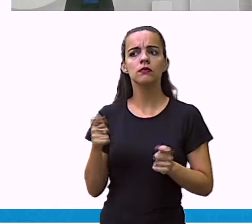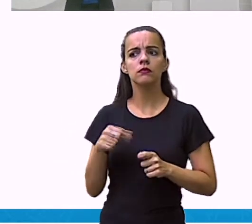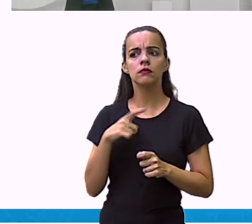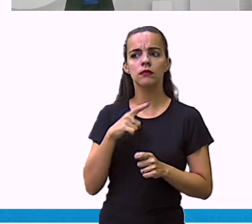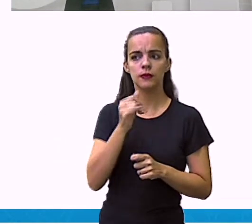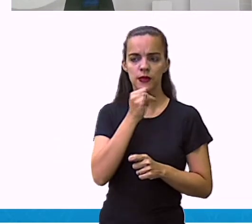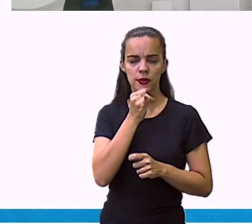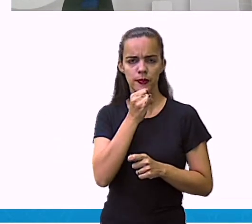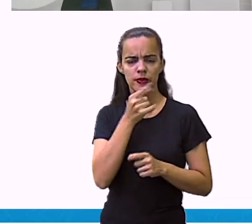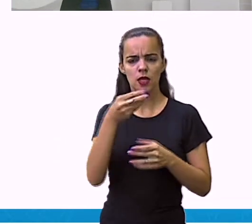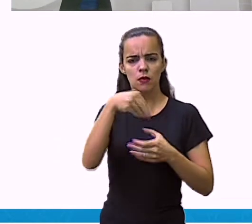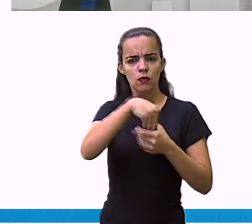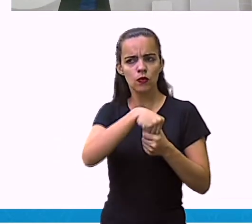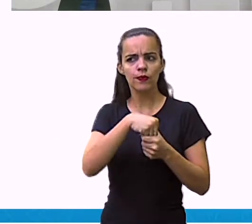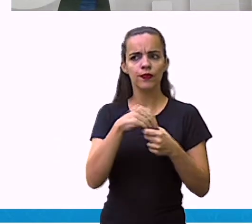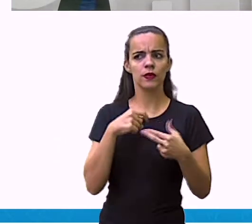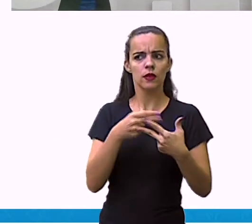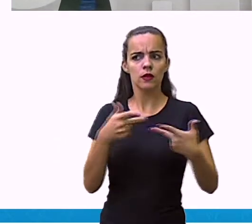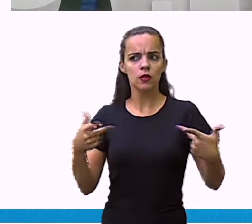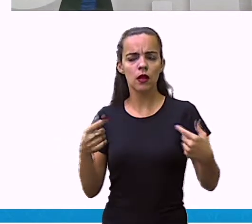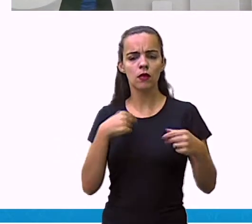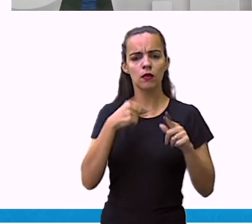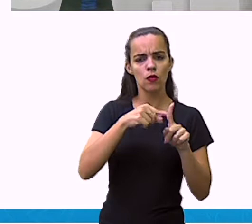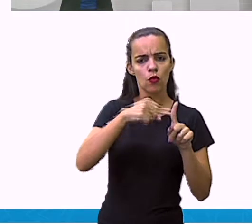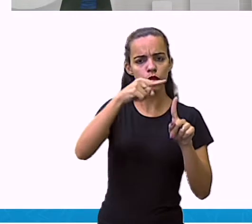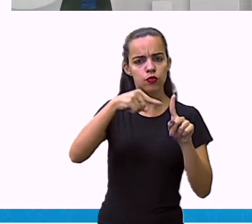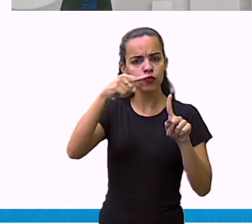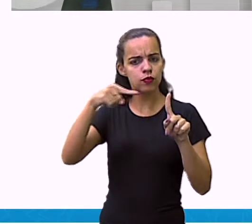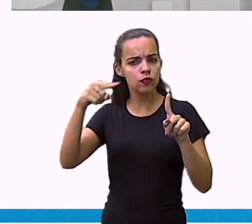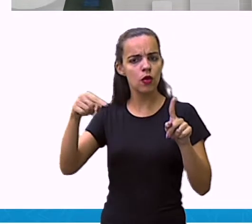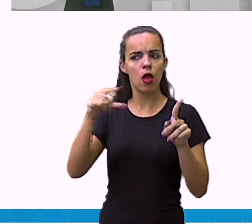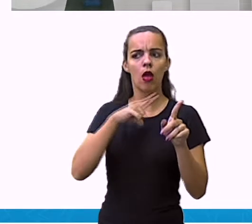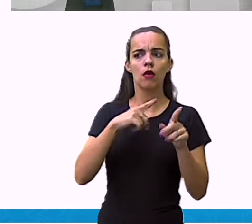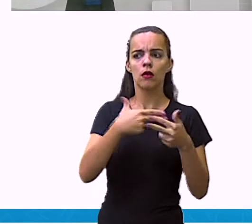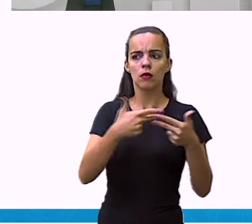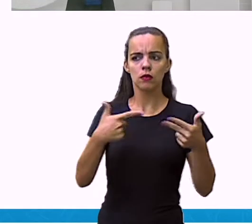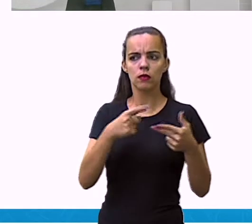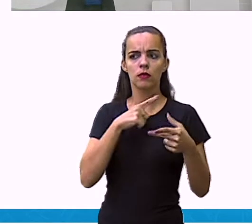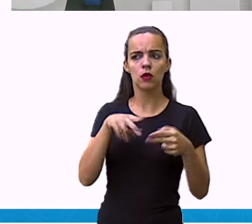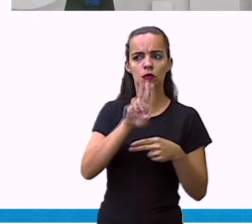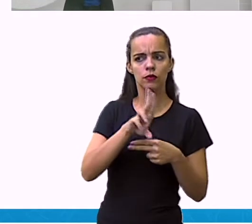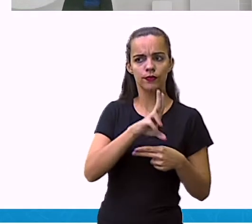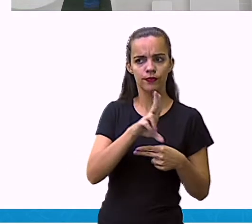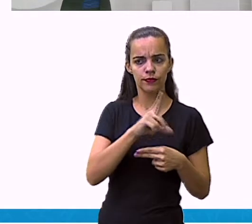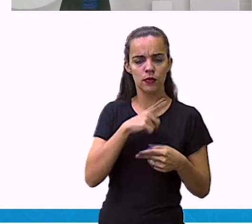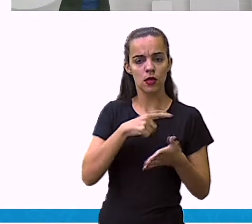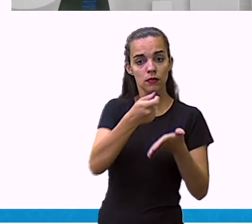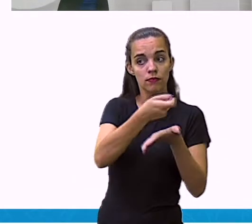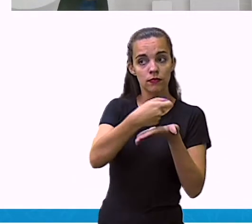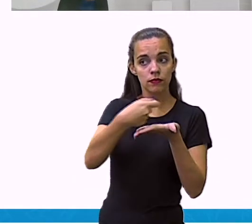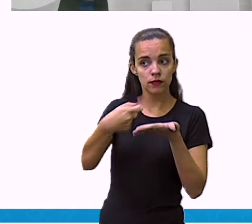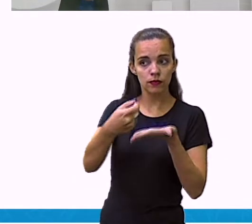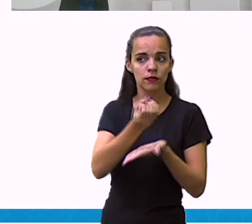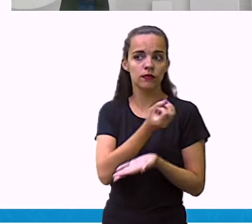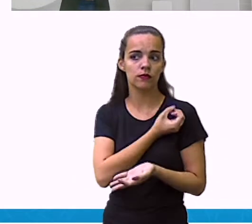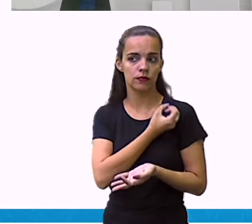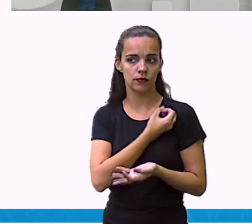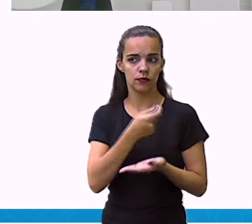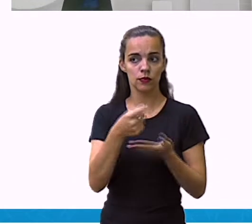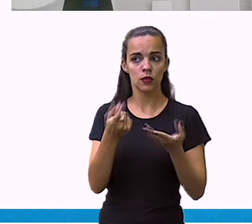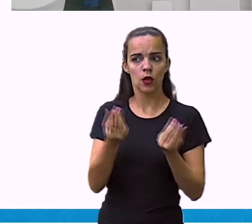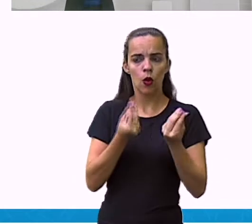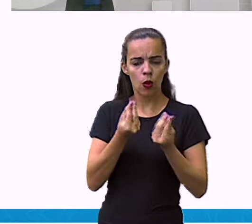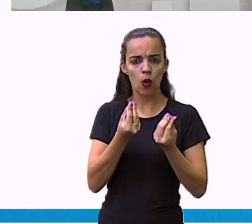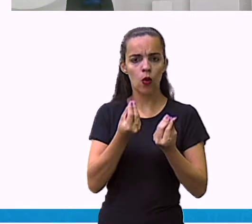os elementos, os gráficos, os formatos que nós utilizamos para escrever o nosso sistema